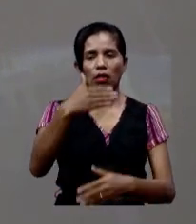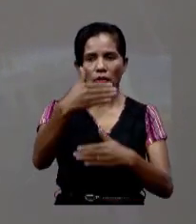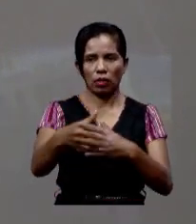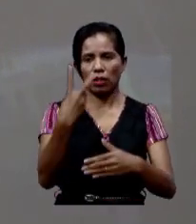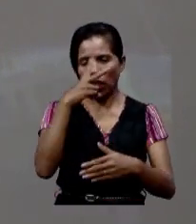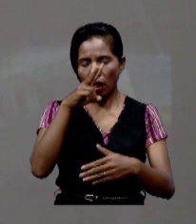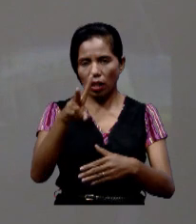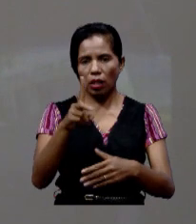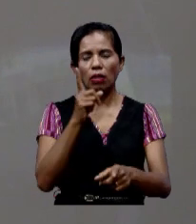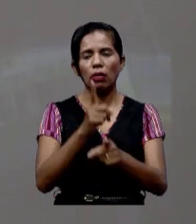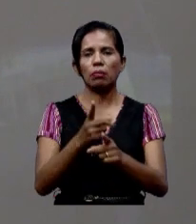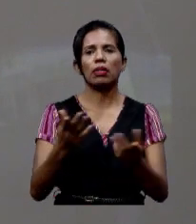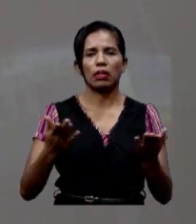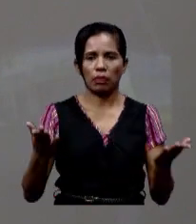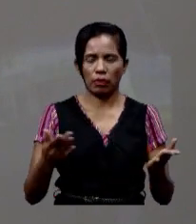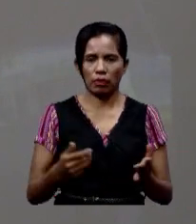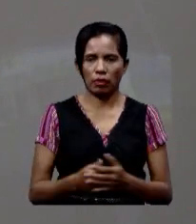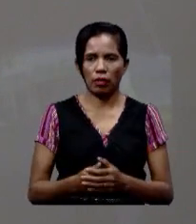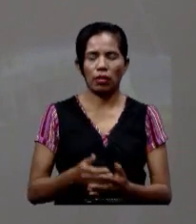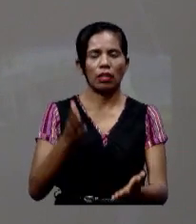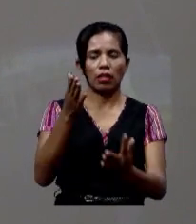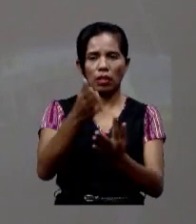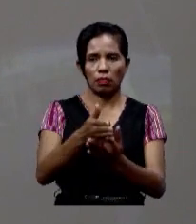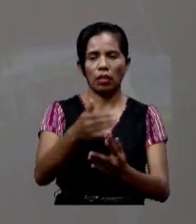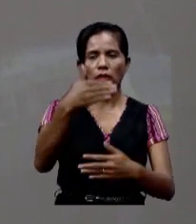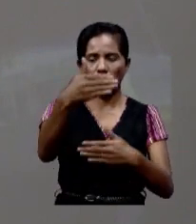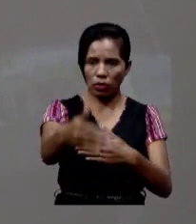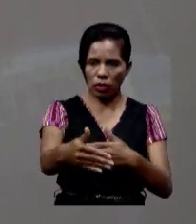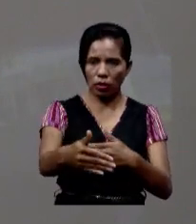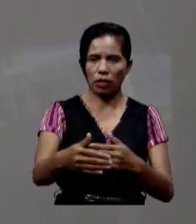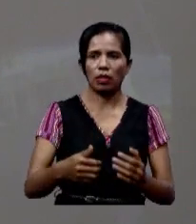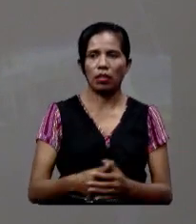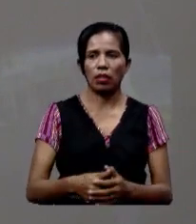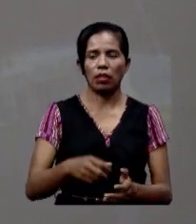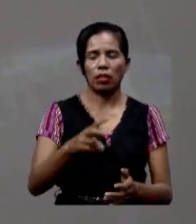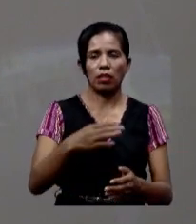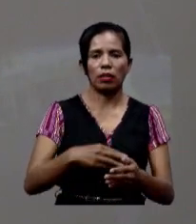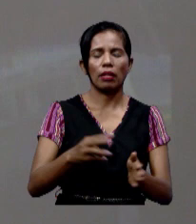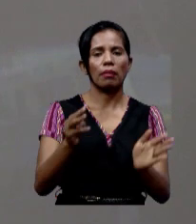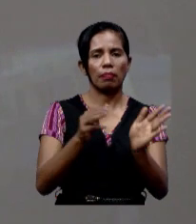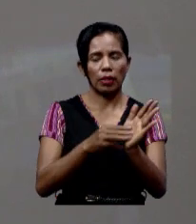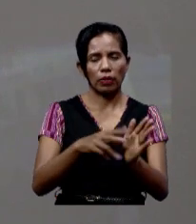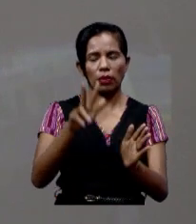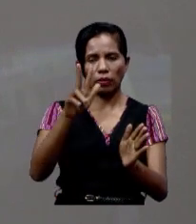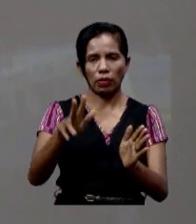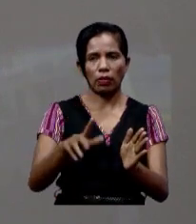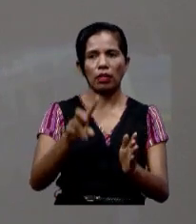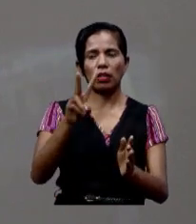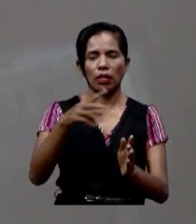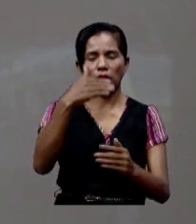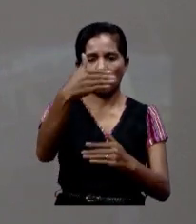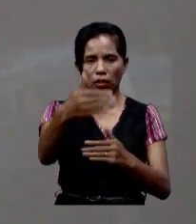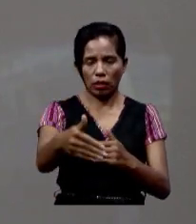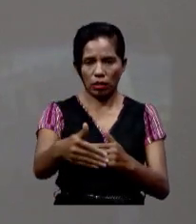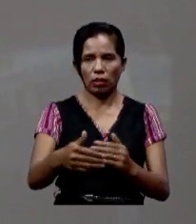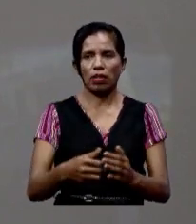harelos makida nebe. Ida atravessan ida sorin kala 2 metros ou 3 metros ansa ne ida tan iha atravessan iha